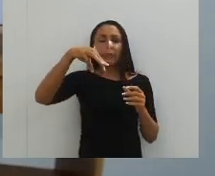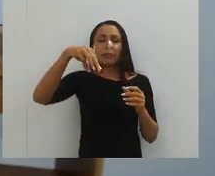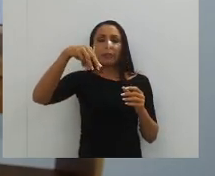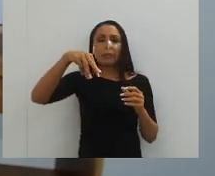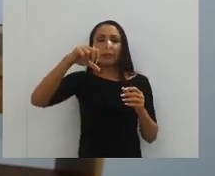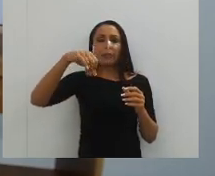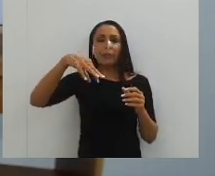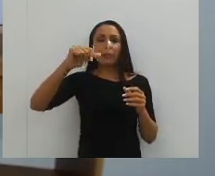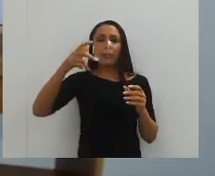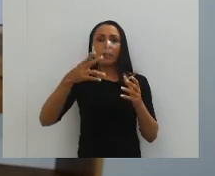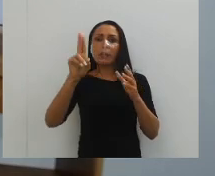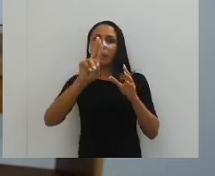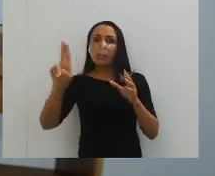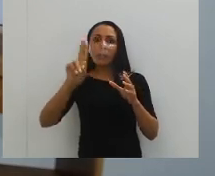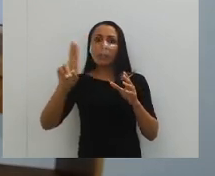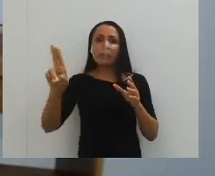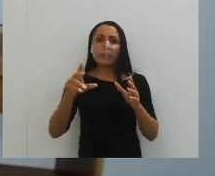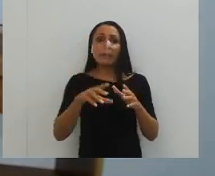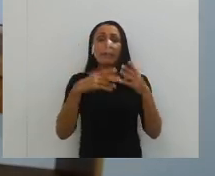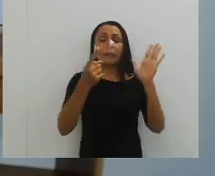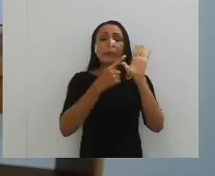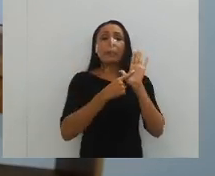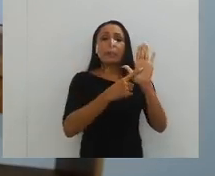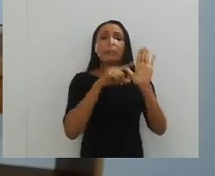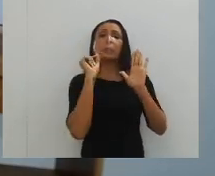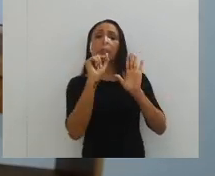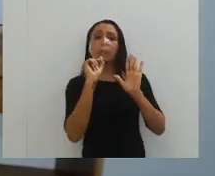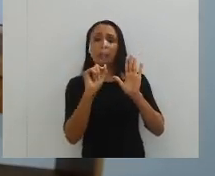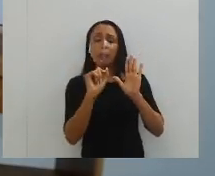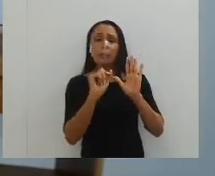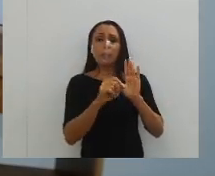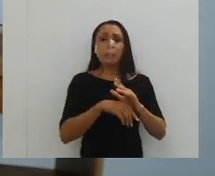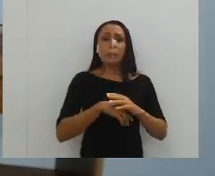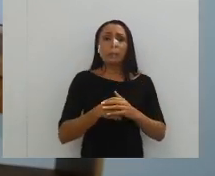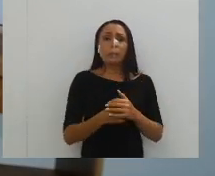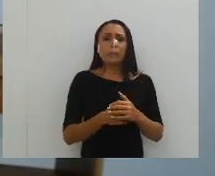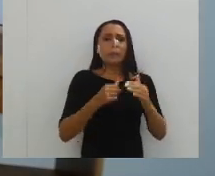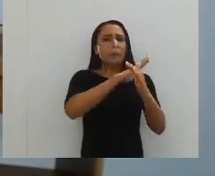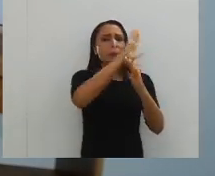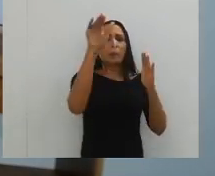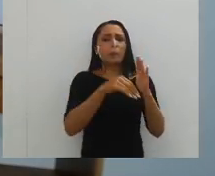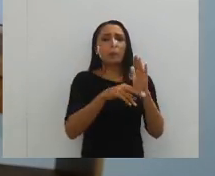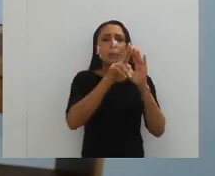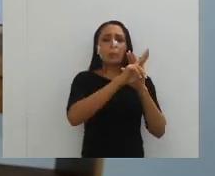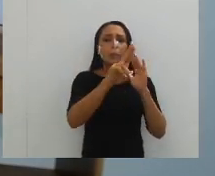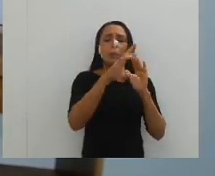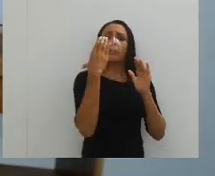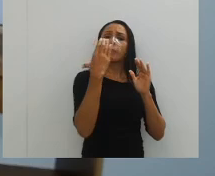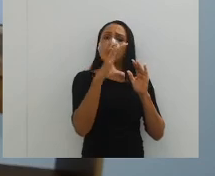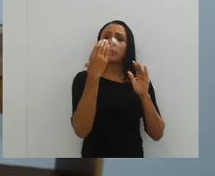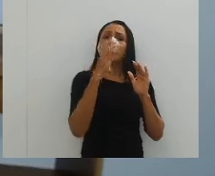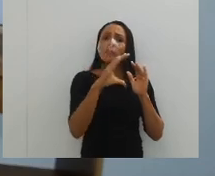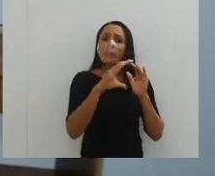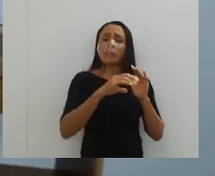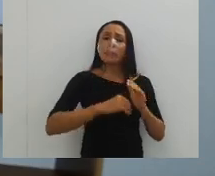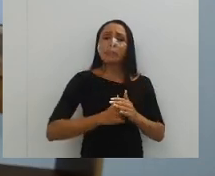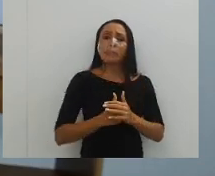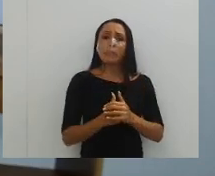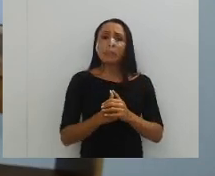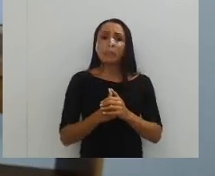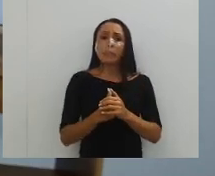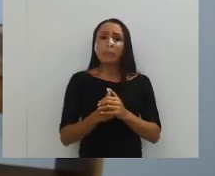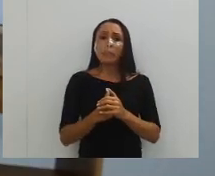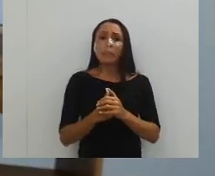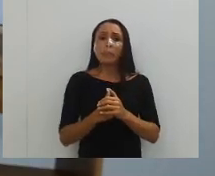de nomes. Então, foi que Linneu apresentou. Linneu disse assim, olha, todo nome científico, presta atenção, todo nome